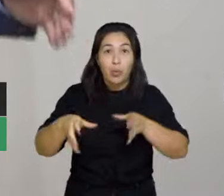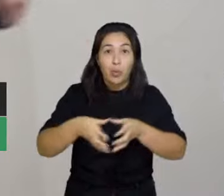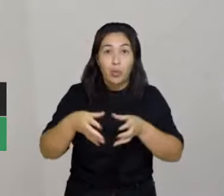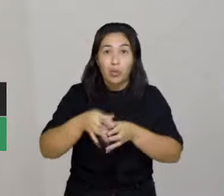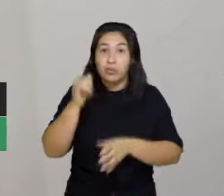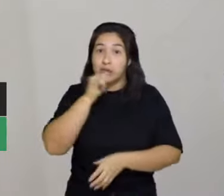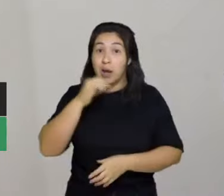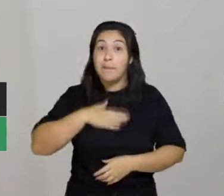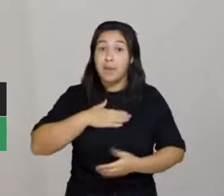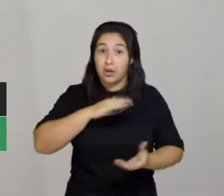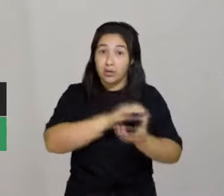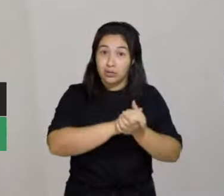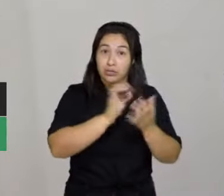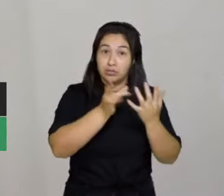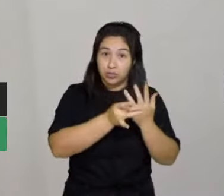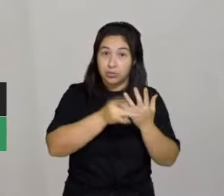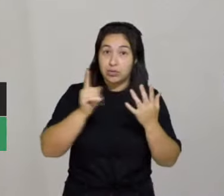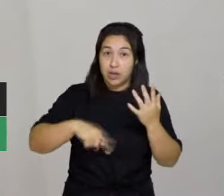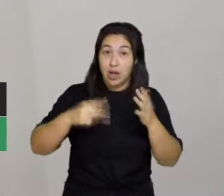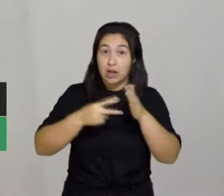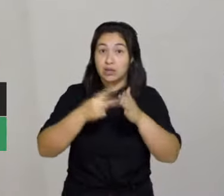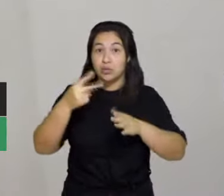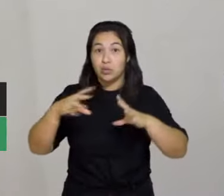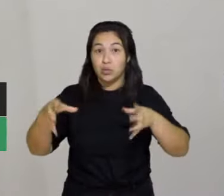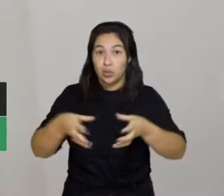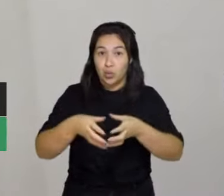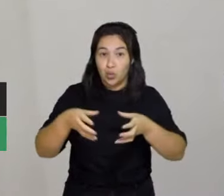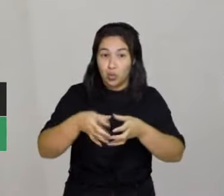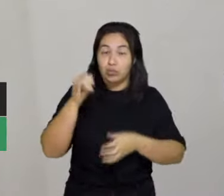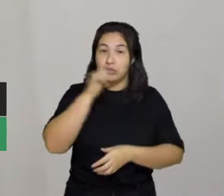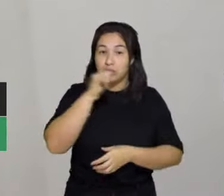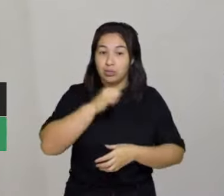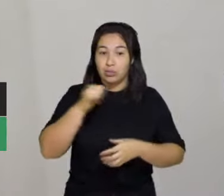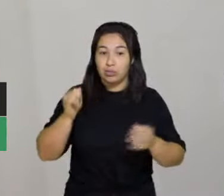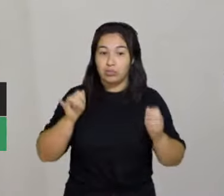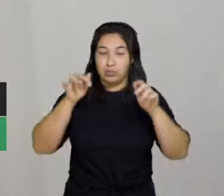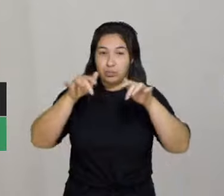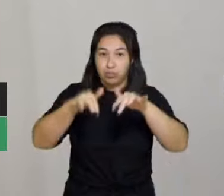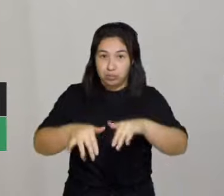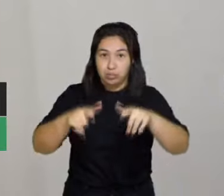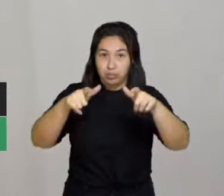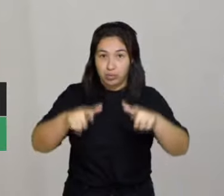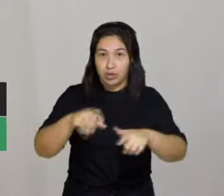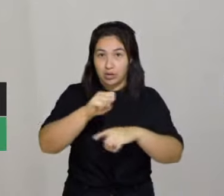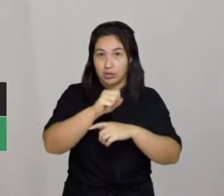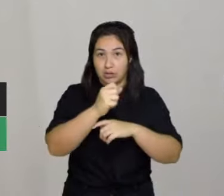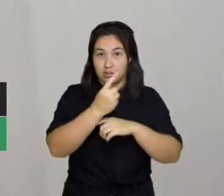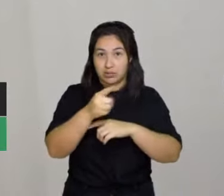é da segunda leva de imigrantes que vieram para São João Batista. Então, fica aqui